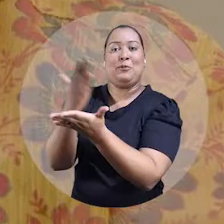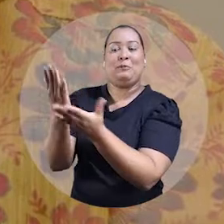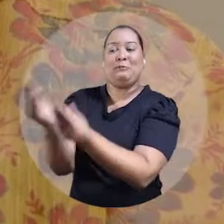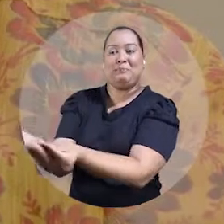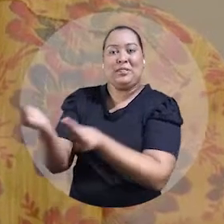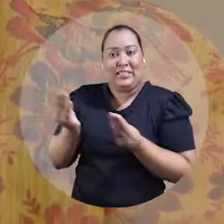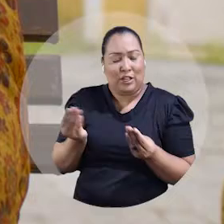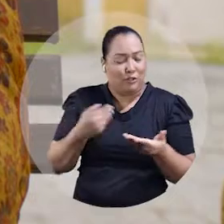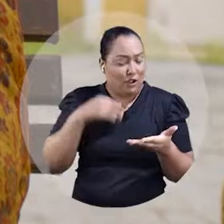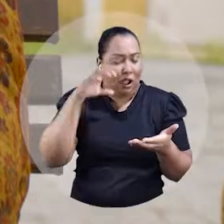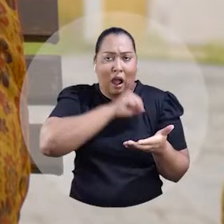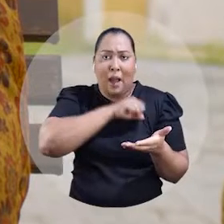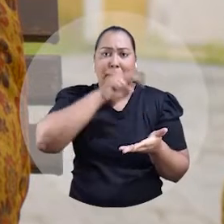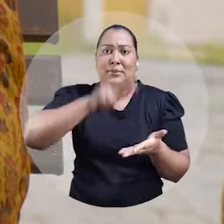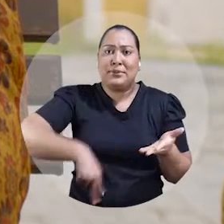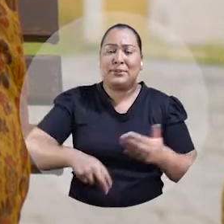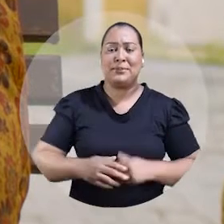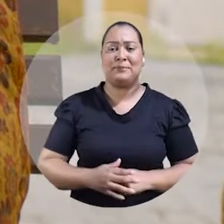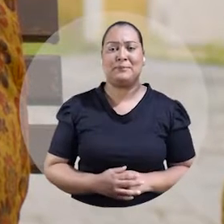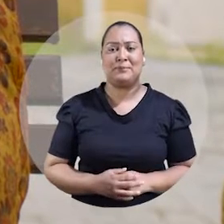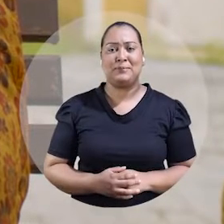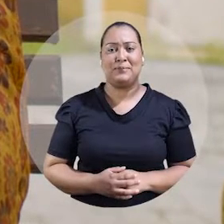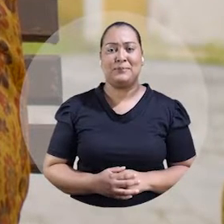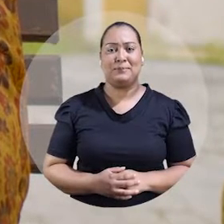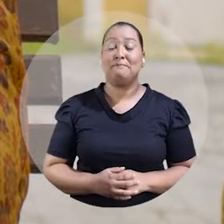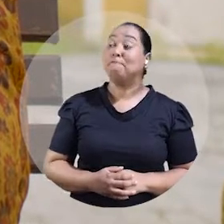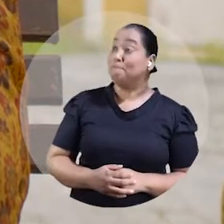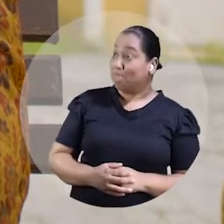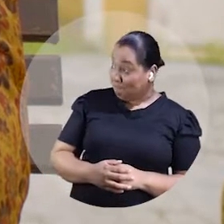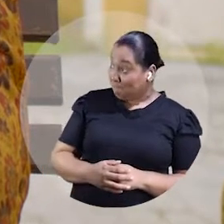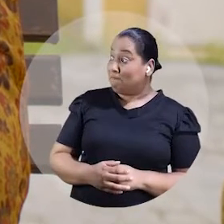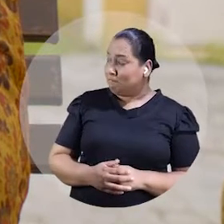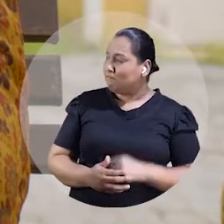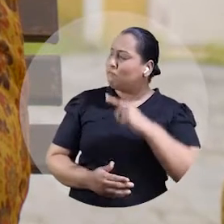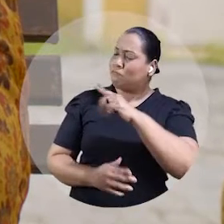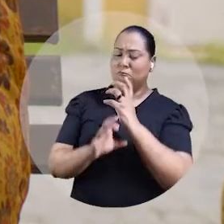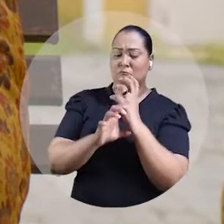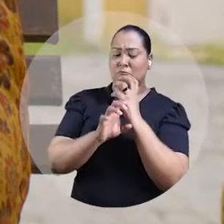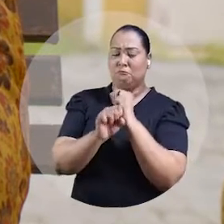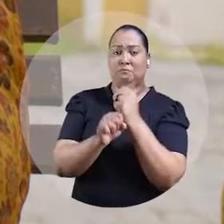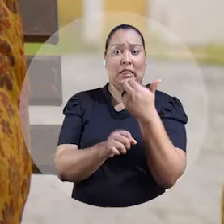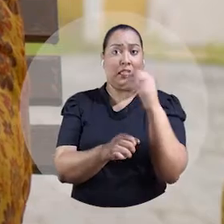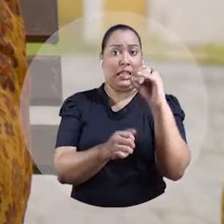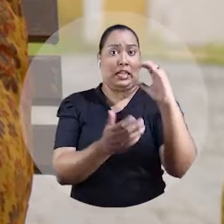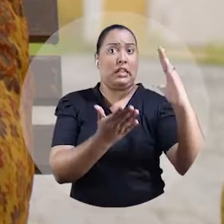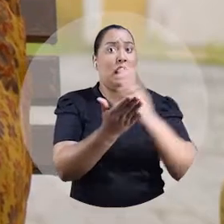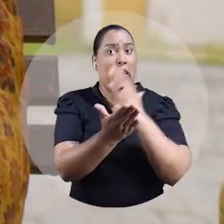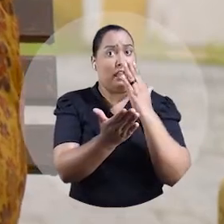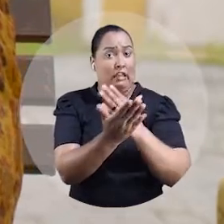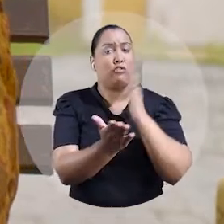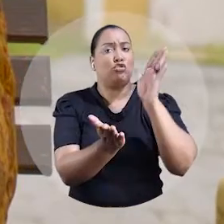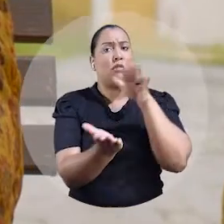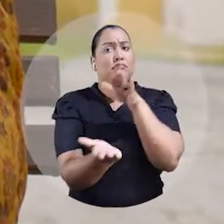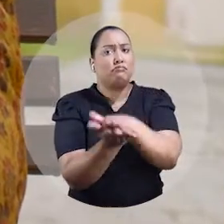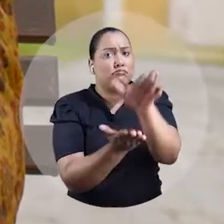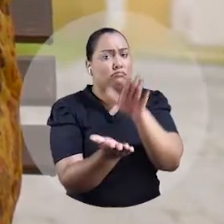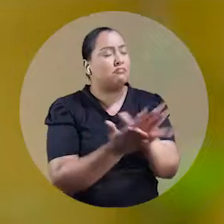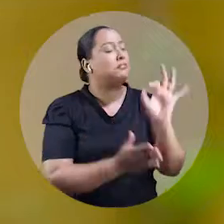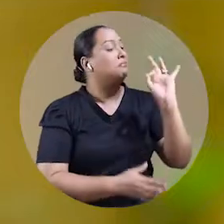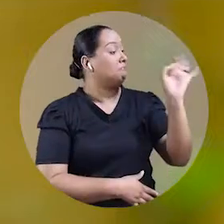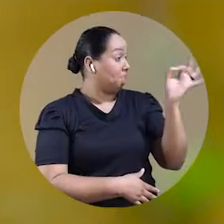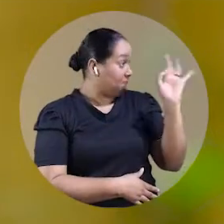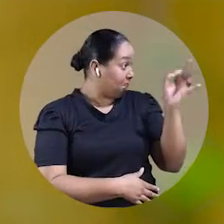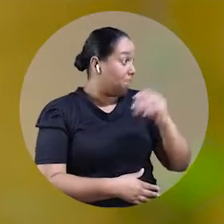tempo a ler. Lucinda, você tem no total 10 livros publicados, né?